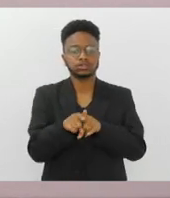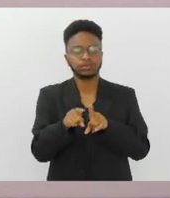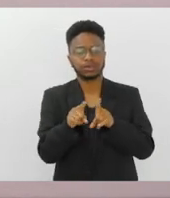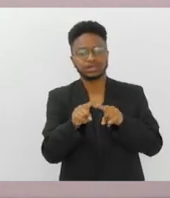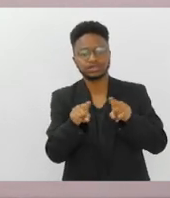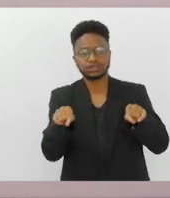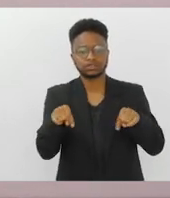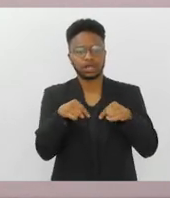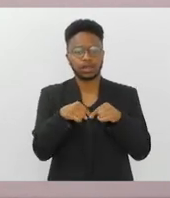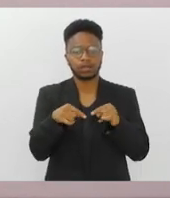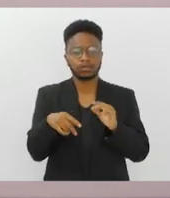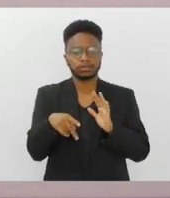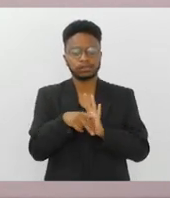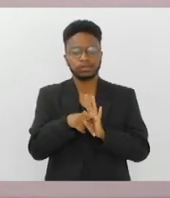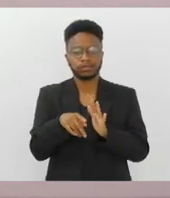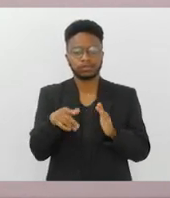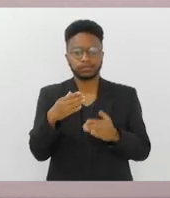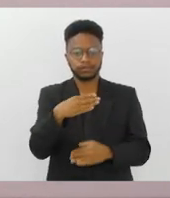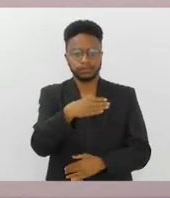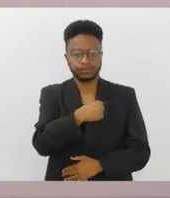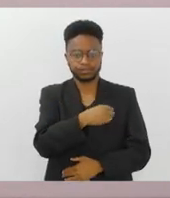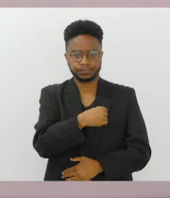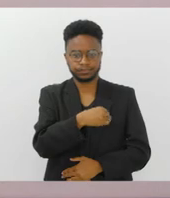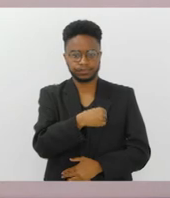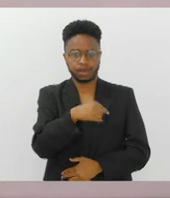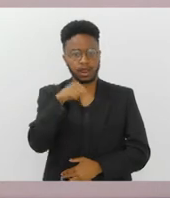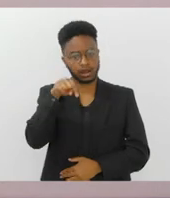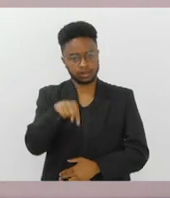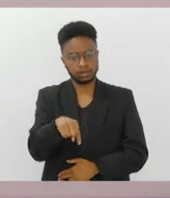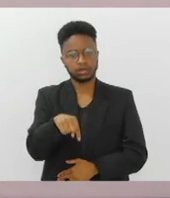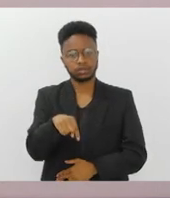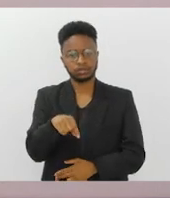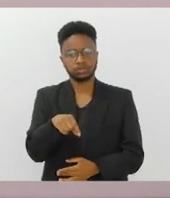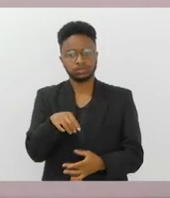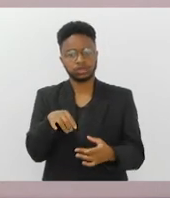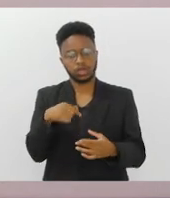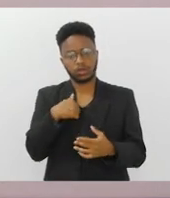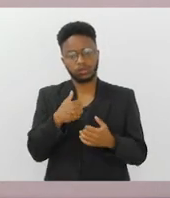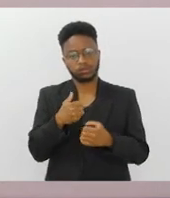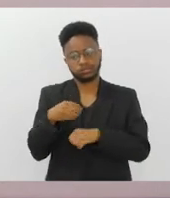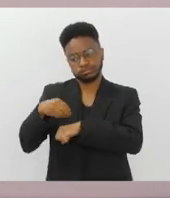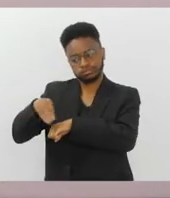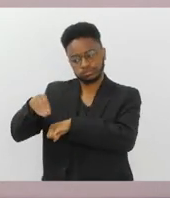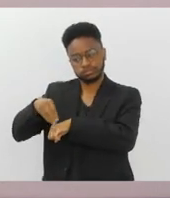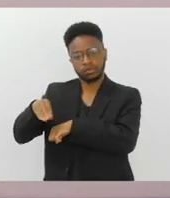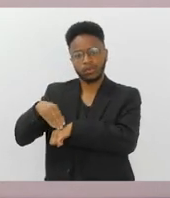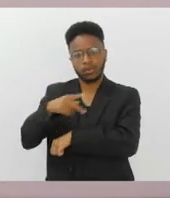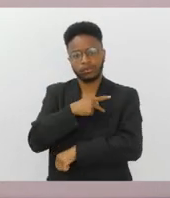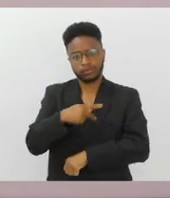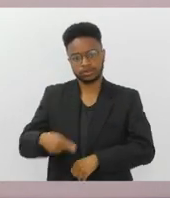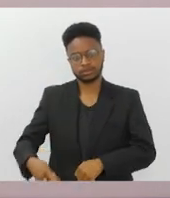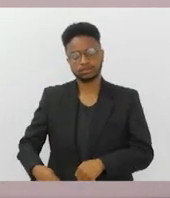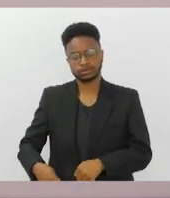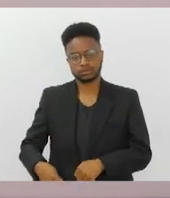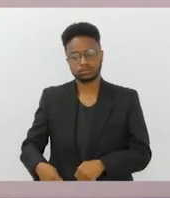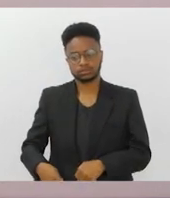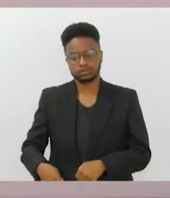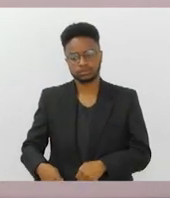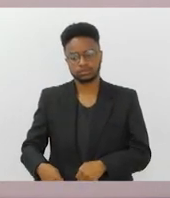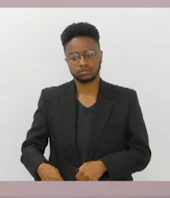de alimentação, de amamentação, aqui com o nosso presidente. Vou levar essa demanda, inclusive, já